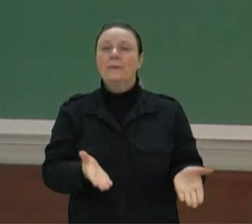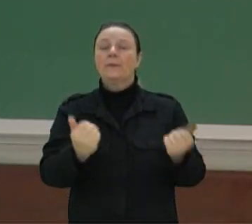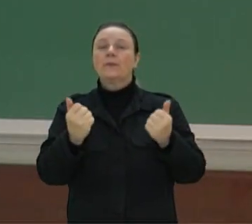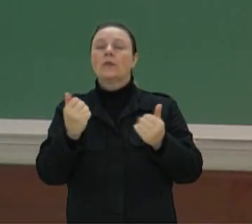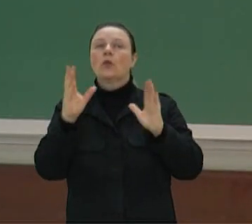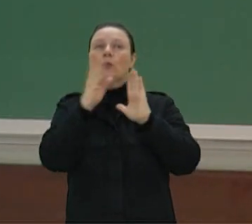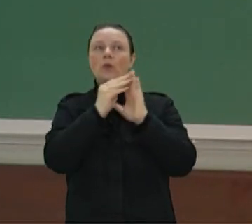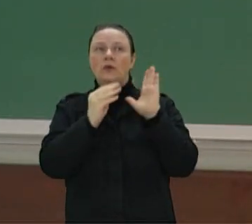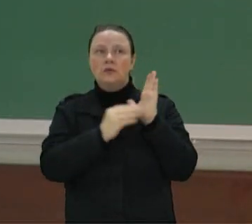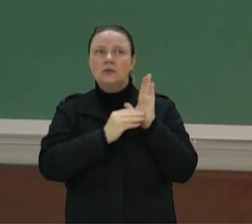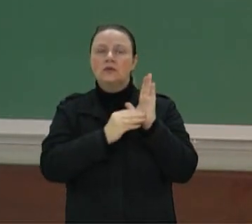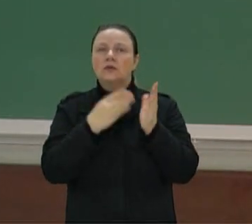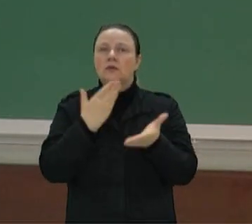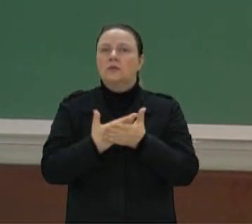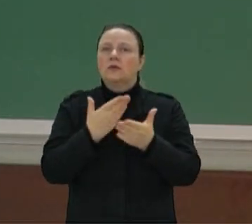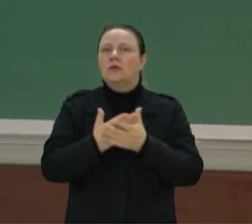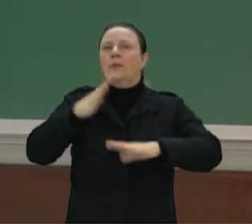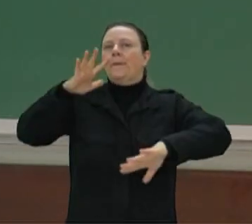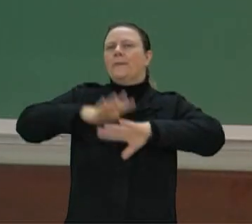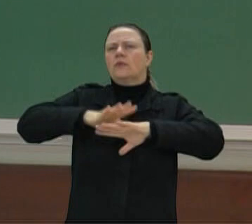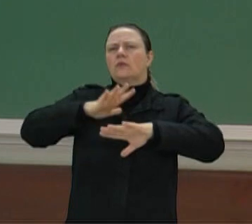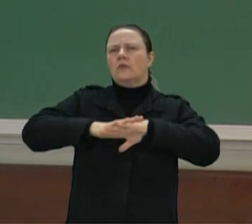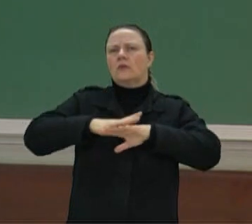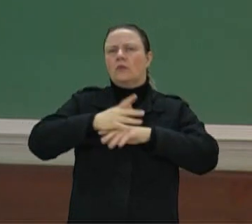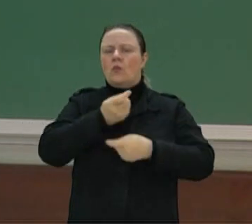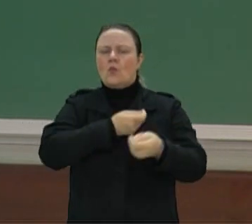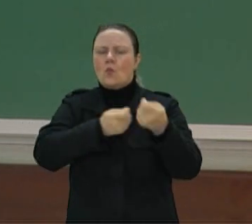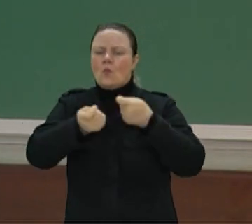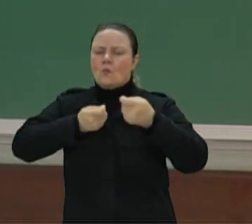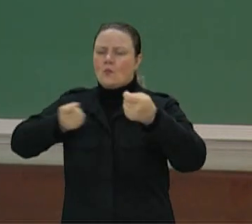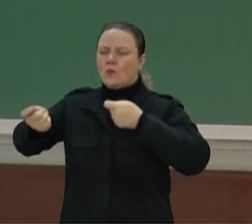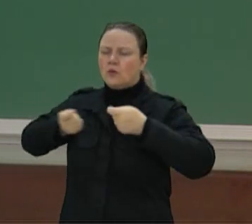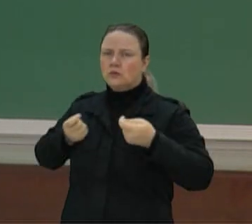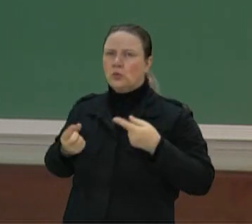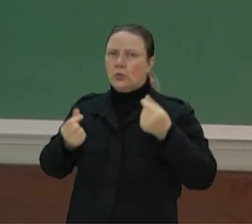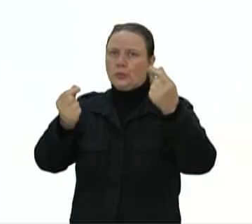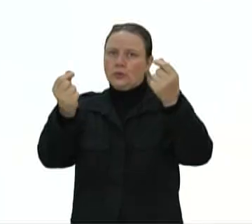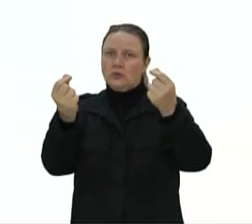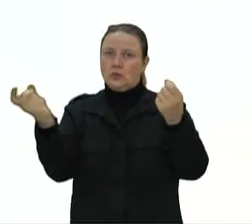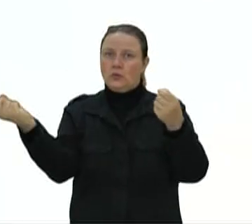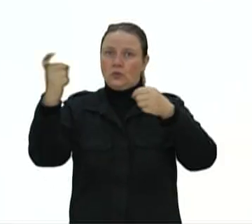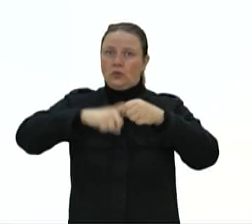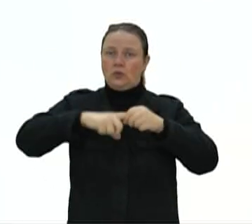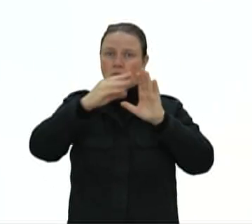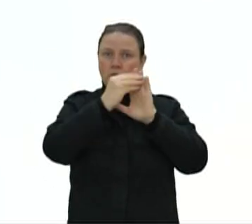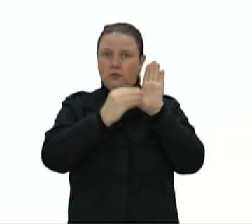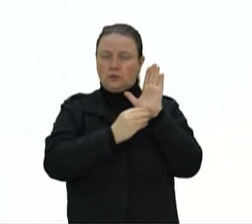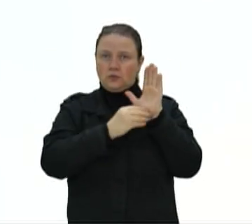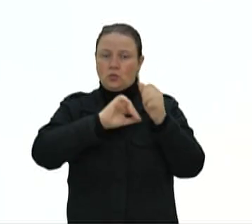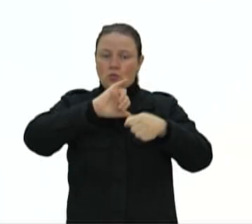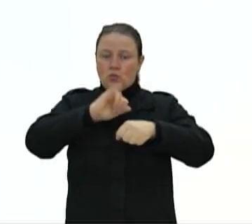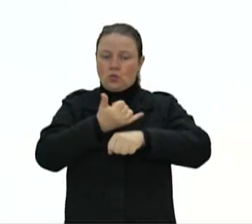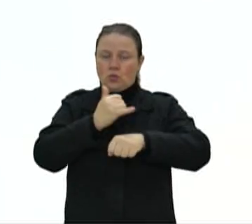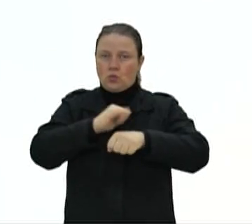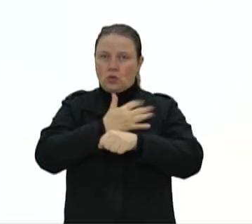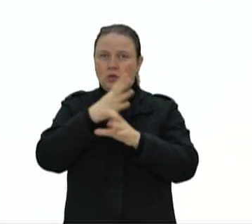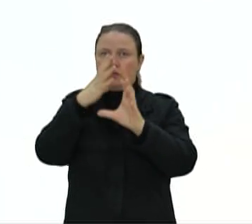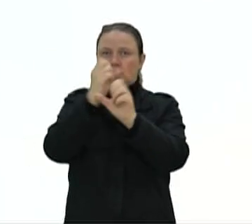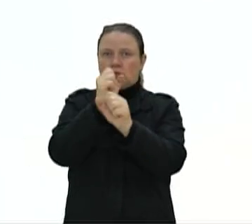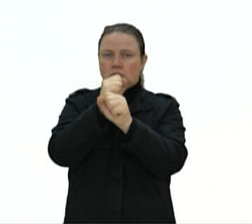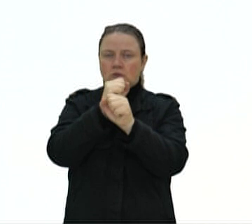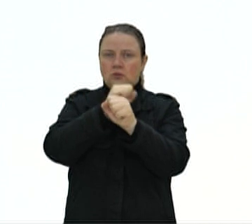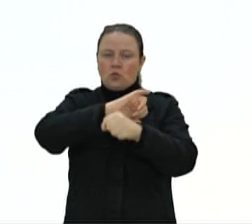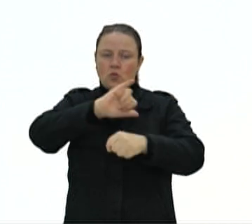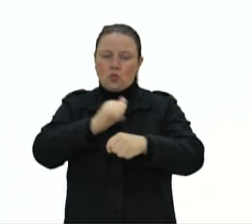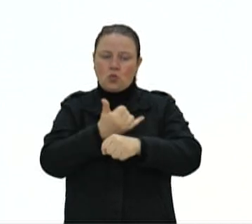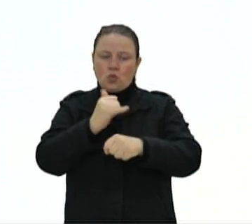passada? A aula passada foi matemática financeira, retomada do conteúdo, juros e acréscimo, como forma